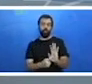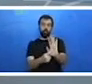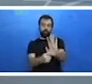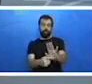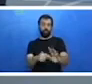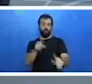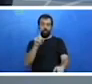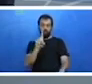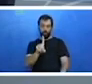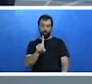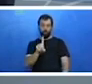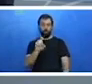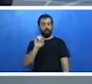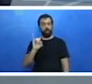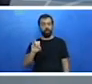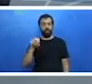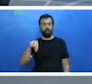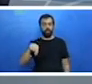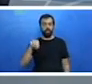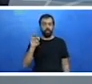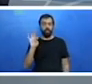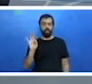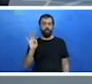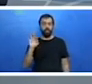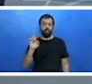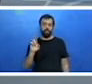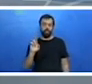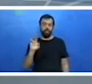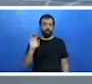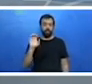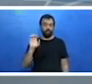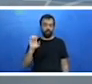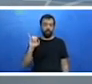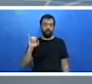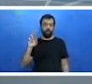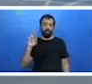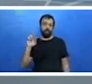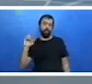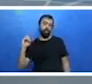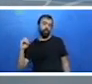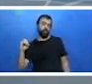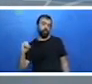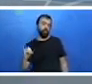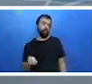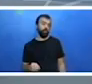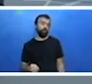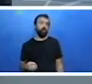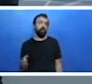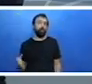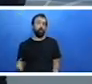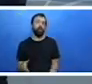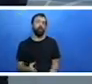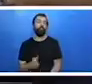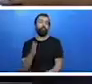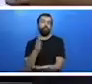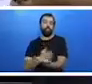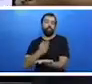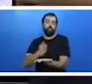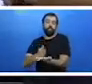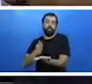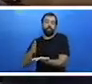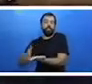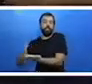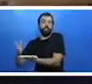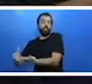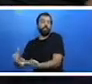inteiro. Então, a barrinha do material dourado é meu inteiro. E se eu dividir por 10 partes? Que